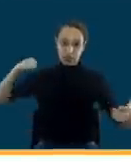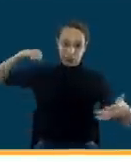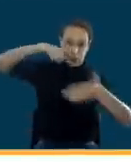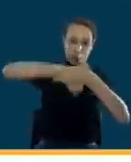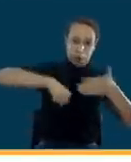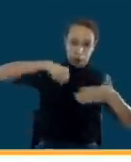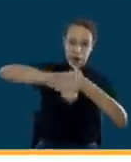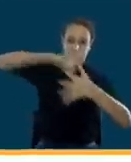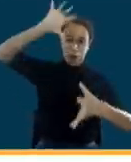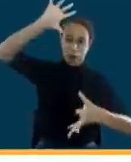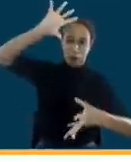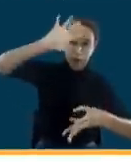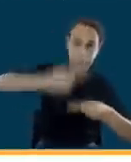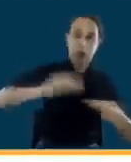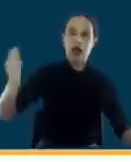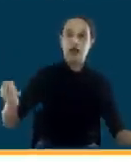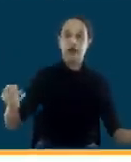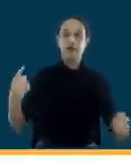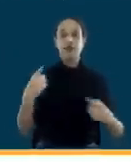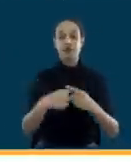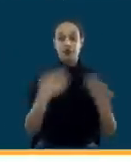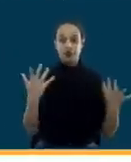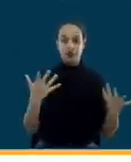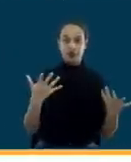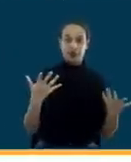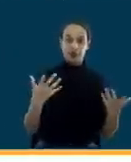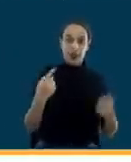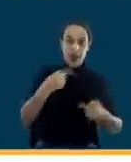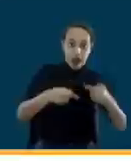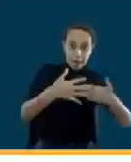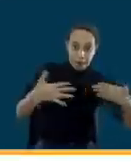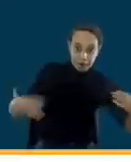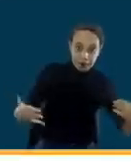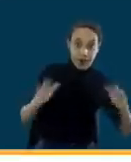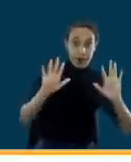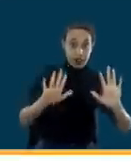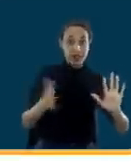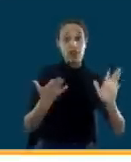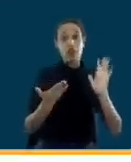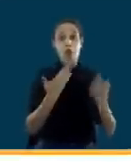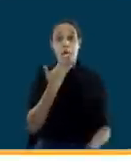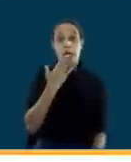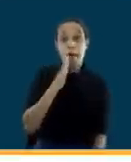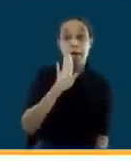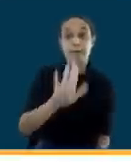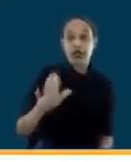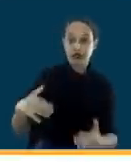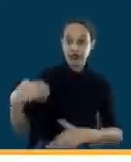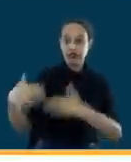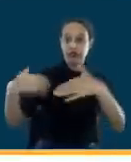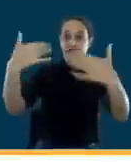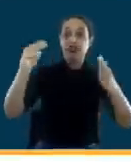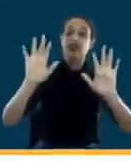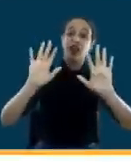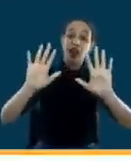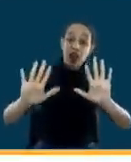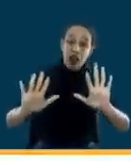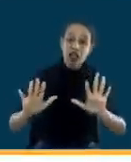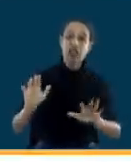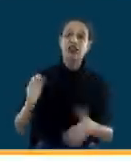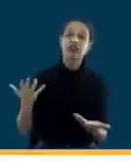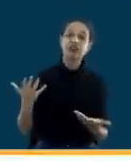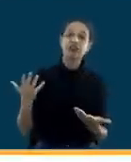uma promessa, muitas vezes, de desenvolvimento e aquilo que durante séculos vem sendo mantido como uma